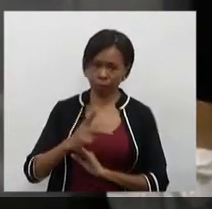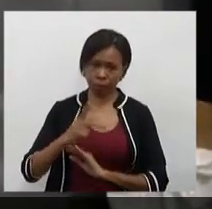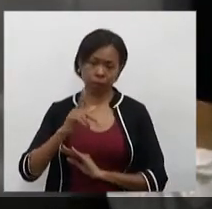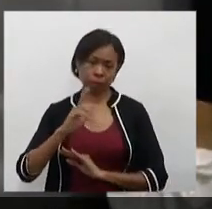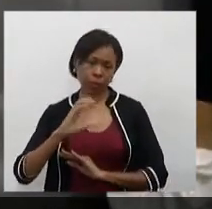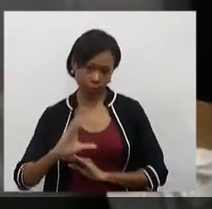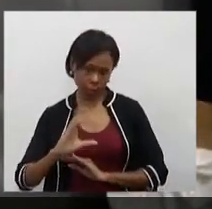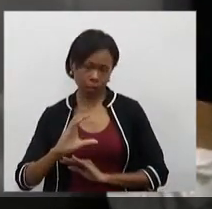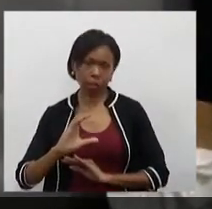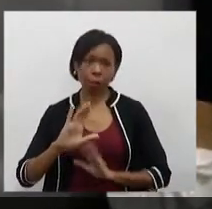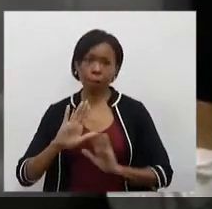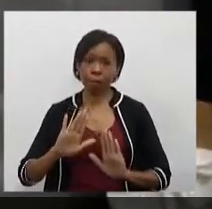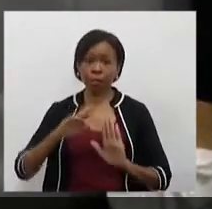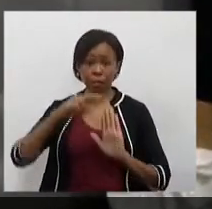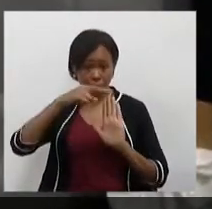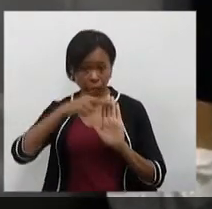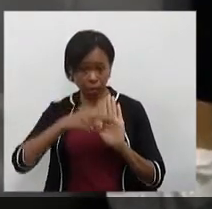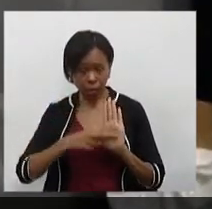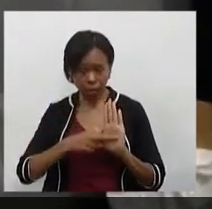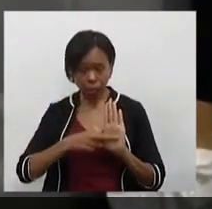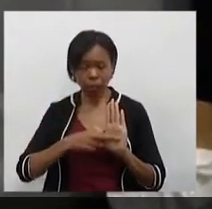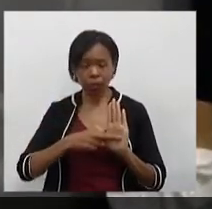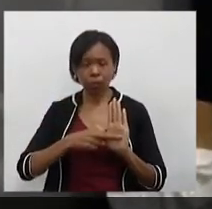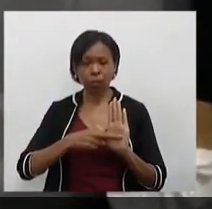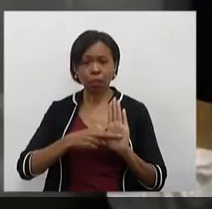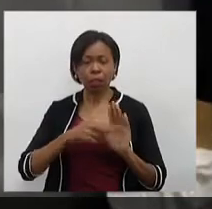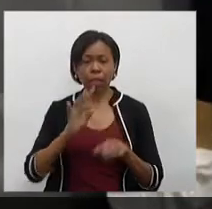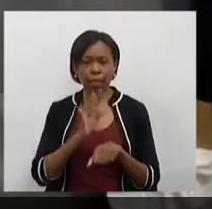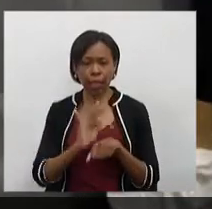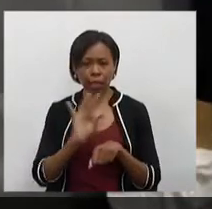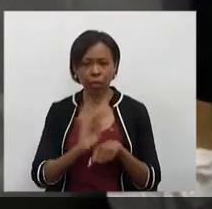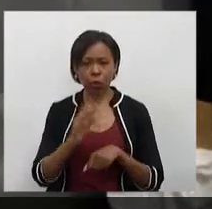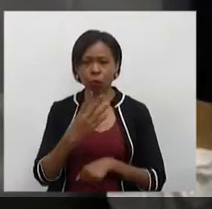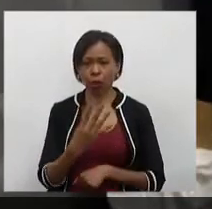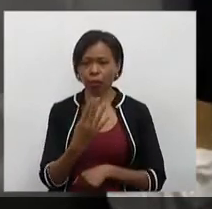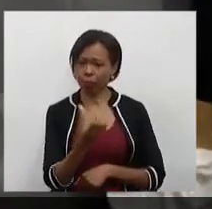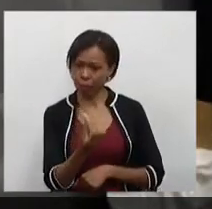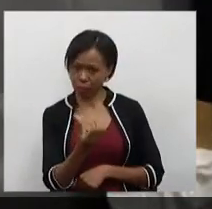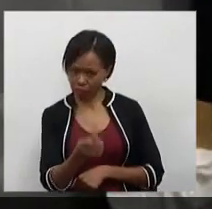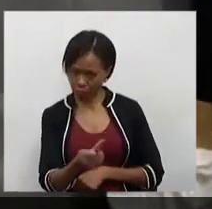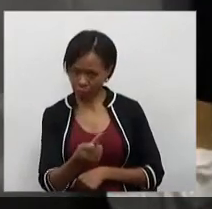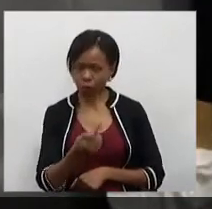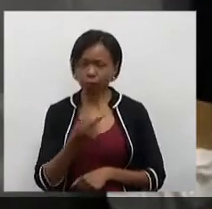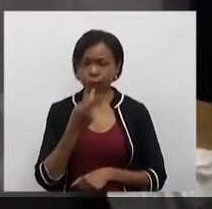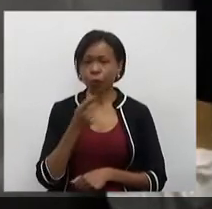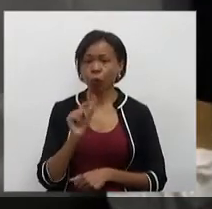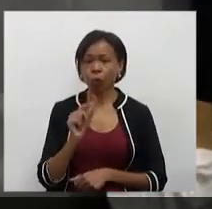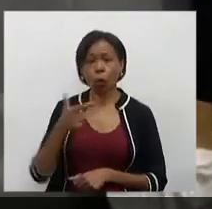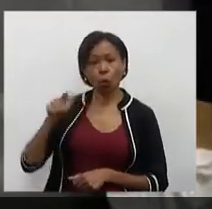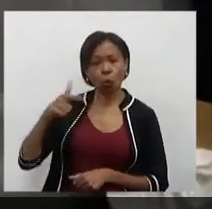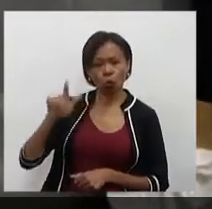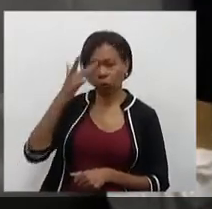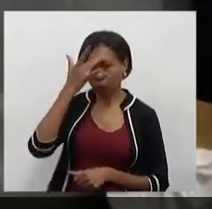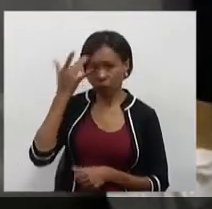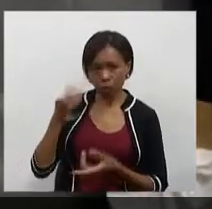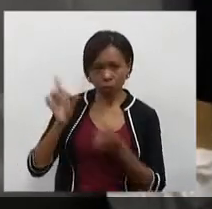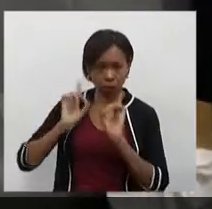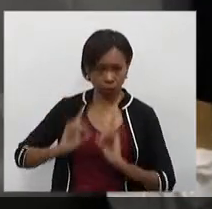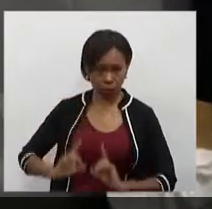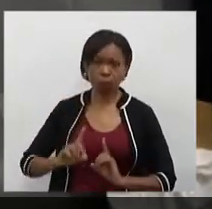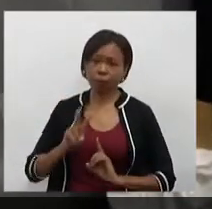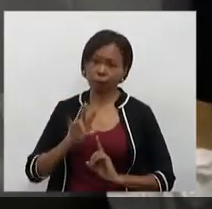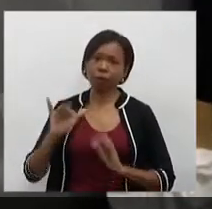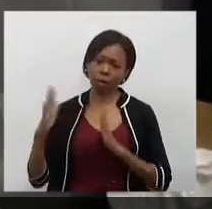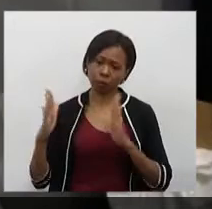nota técnica 467, ele também diz que os demais pessoas com deficiências permanentes serão contemplados no segmento do